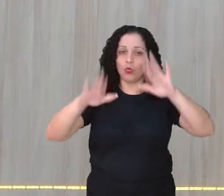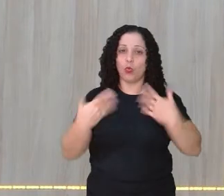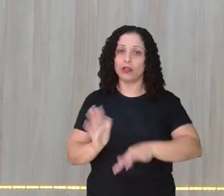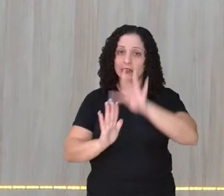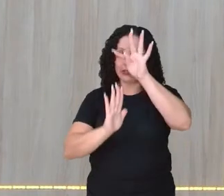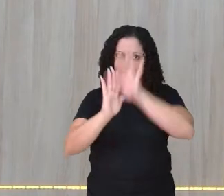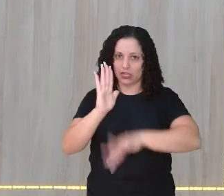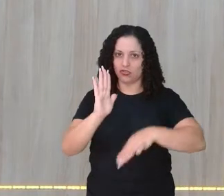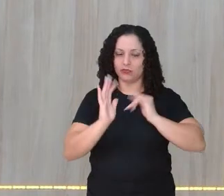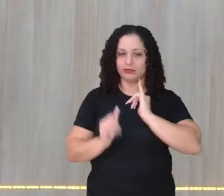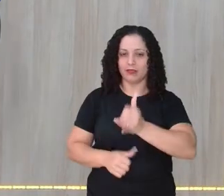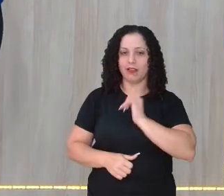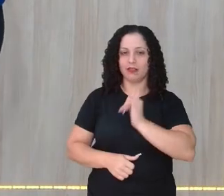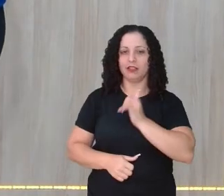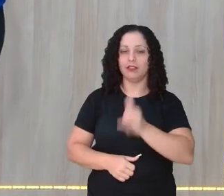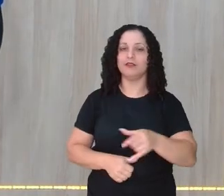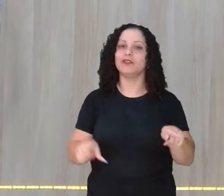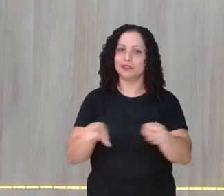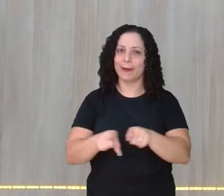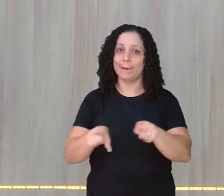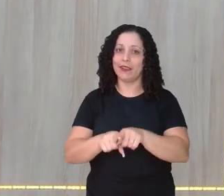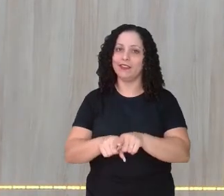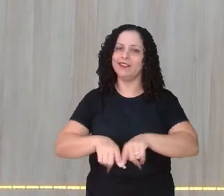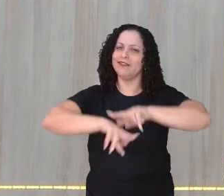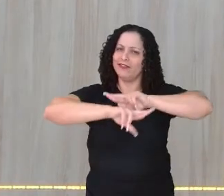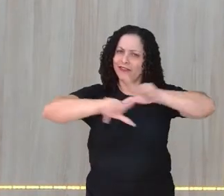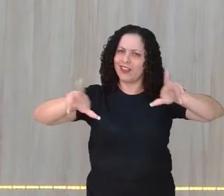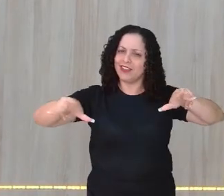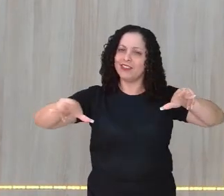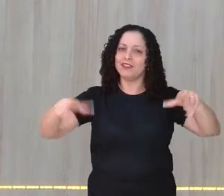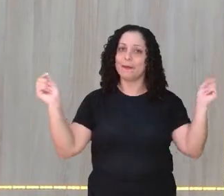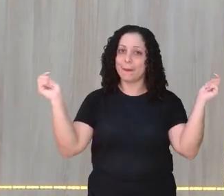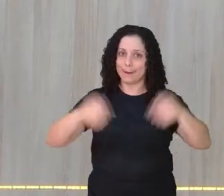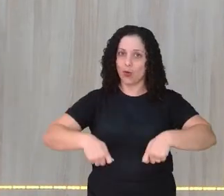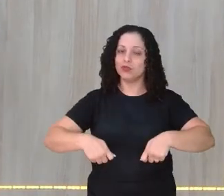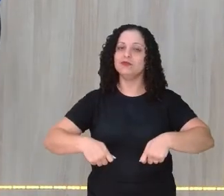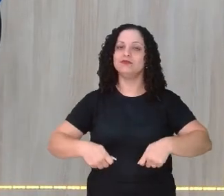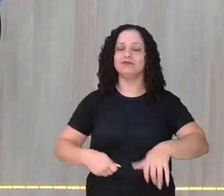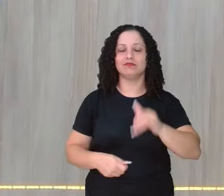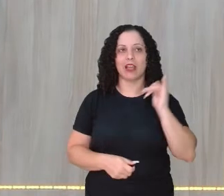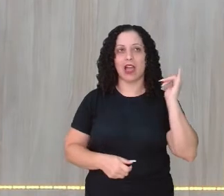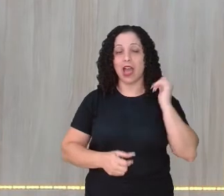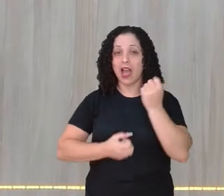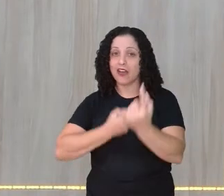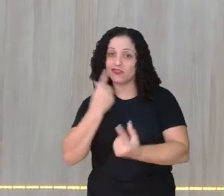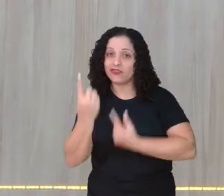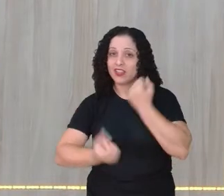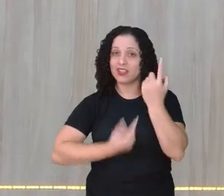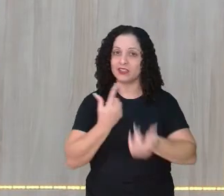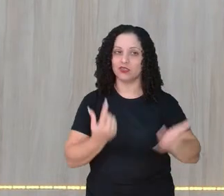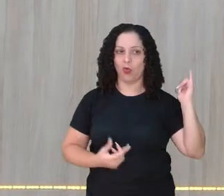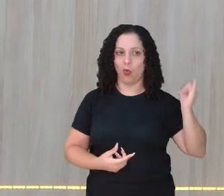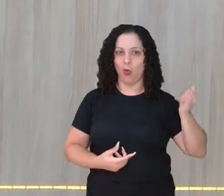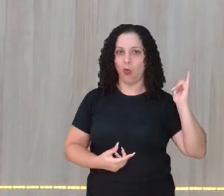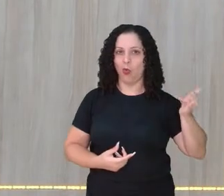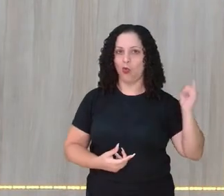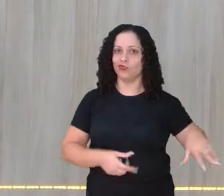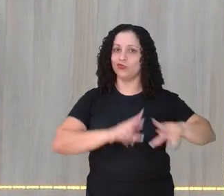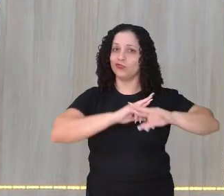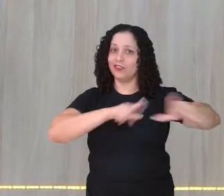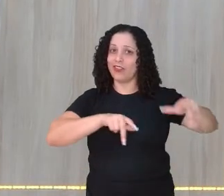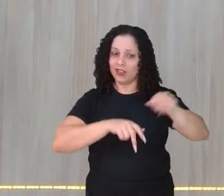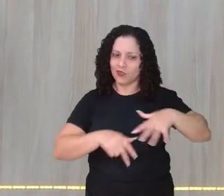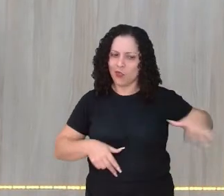texto narrativo, a gente tem essa possibilidade. Muitas vezes os contos não têm aí um espaço determinado,